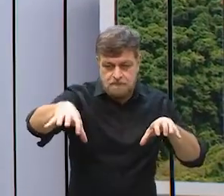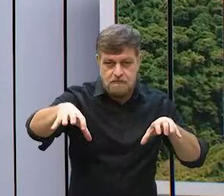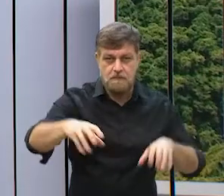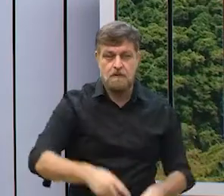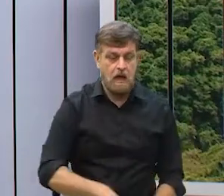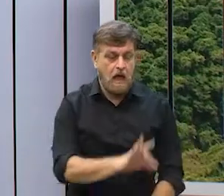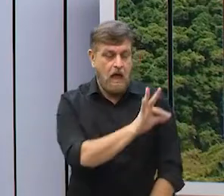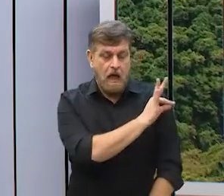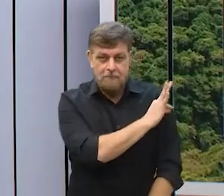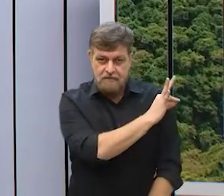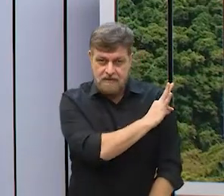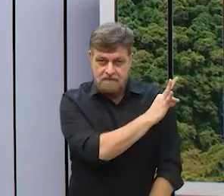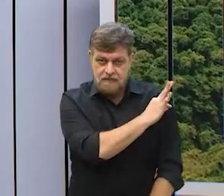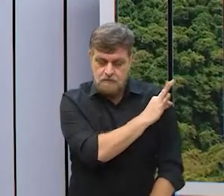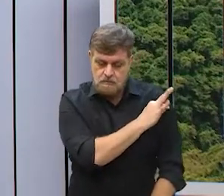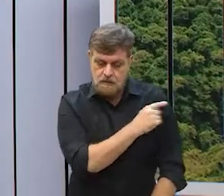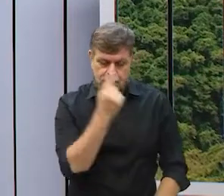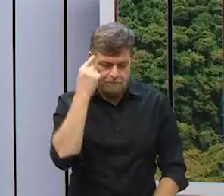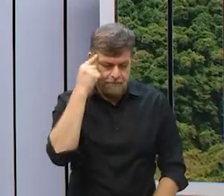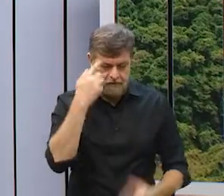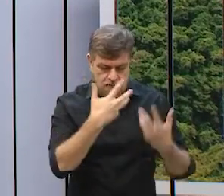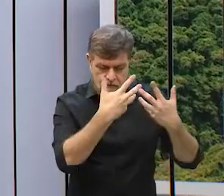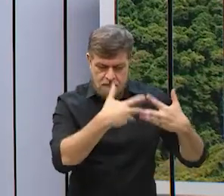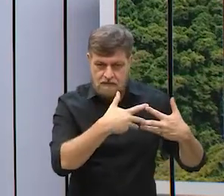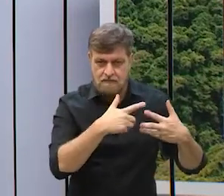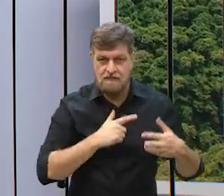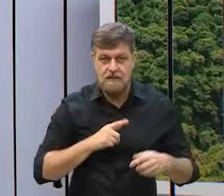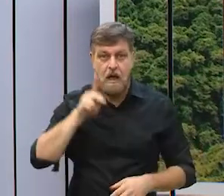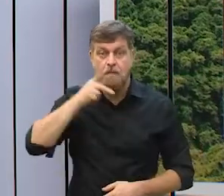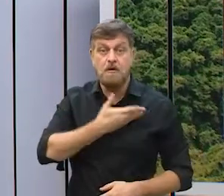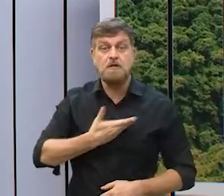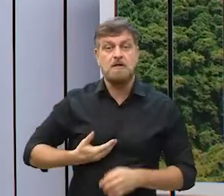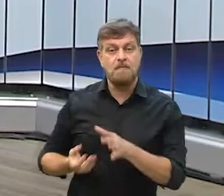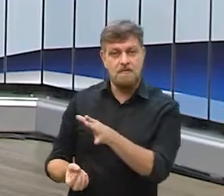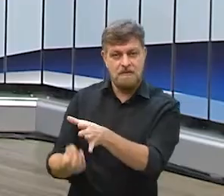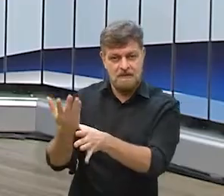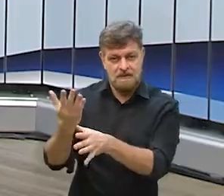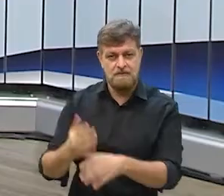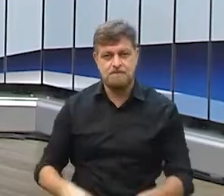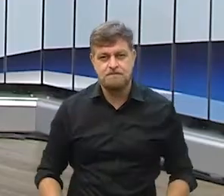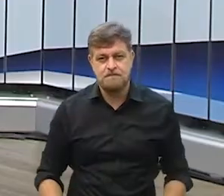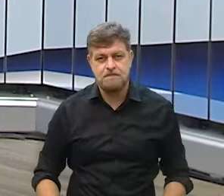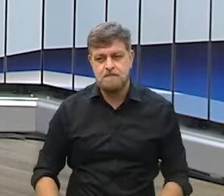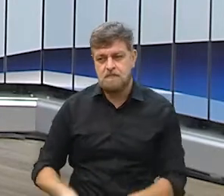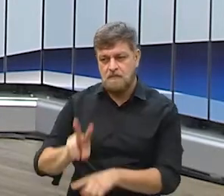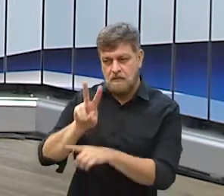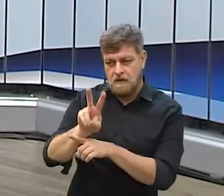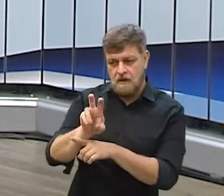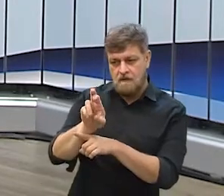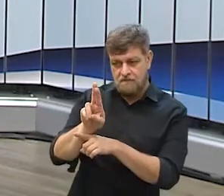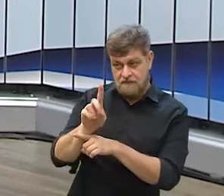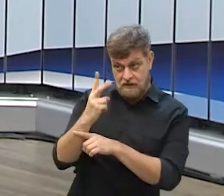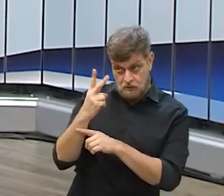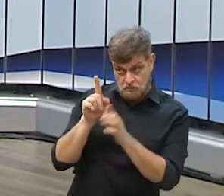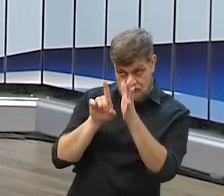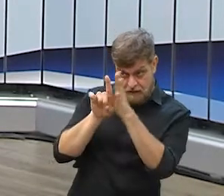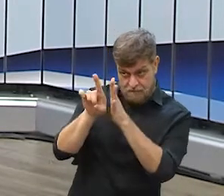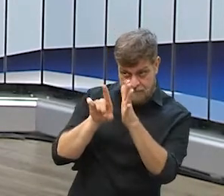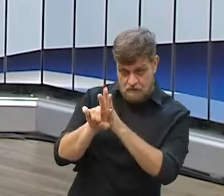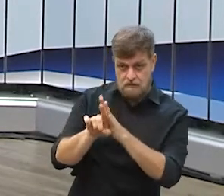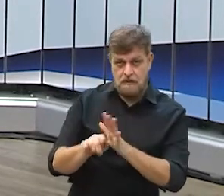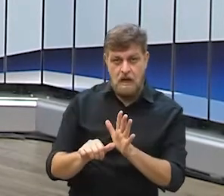poder público, na formulação e na implementação das políticas públicas. Vera, 2 questionamentos. O